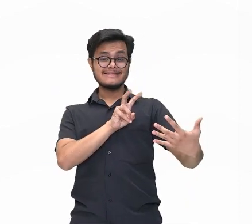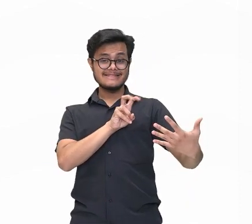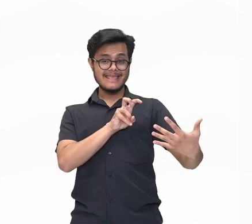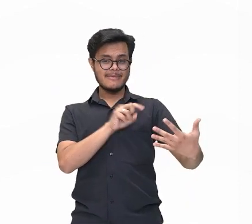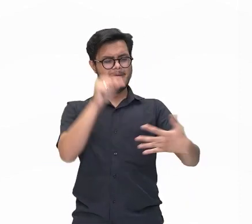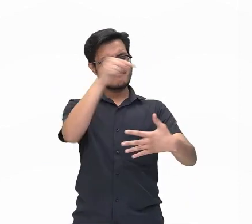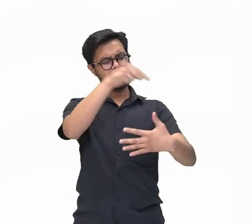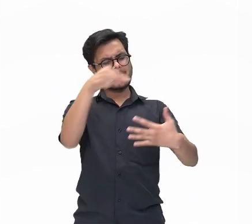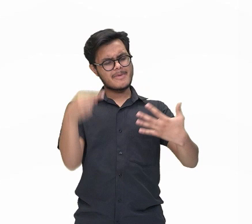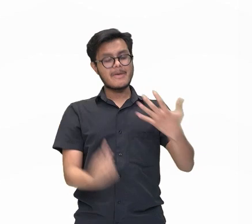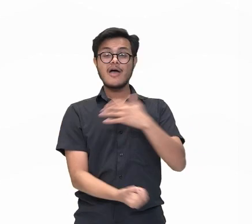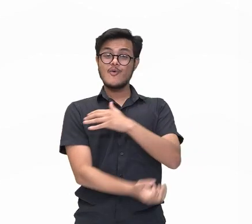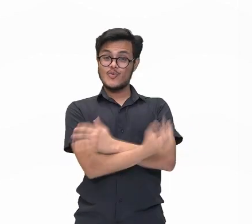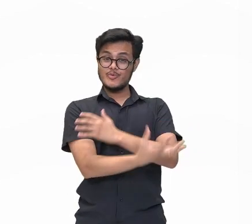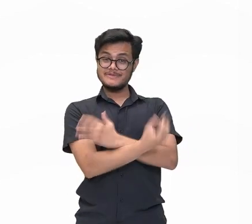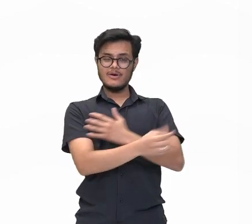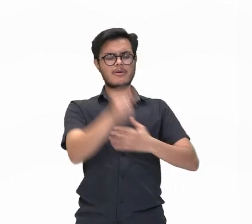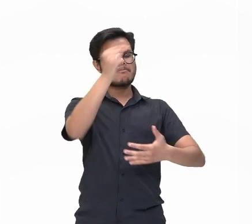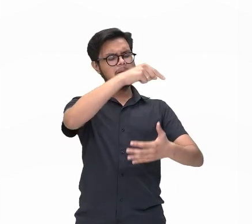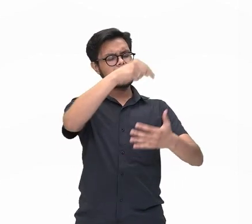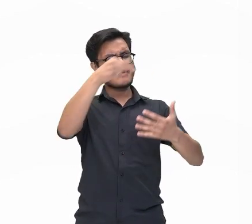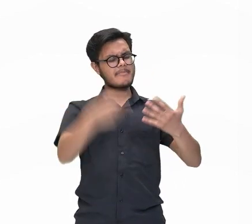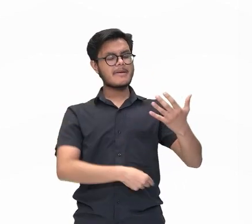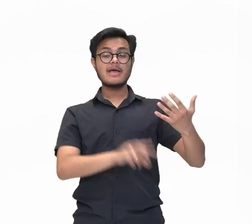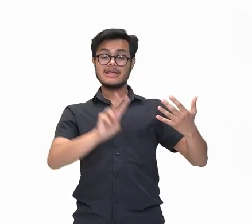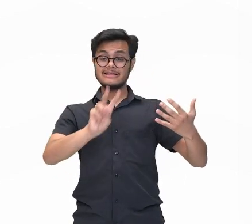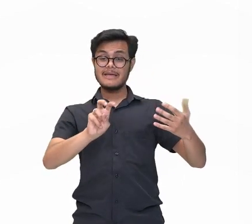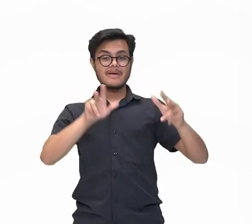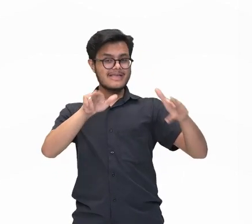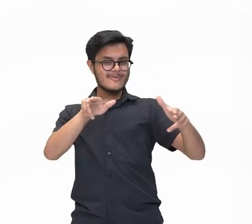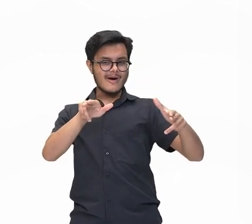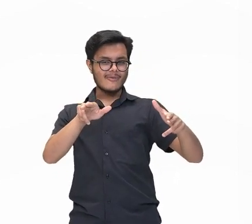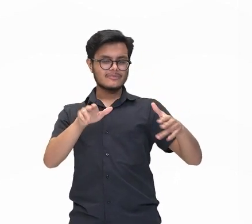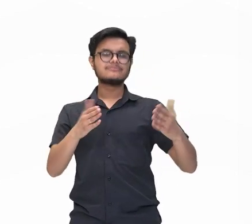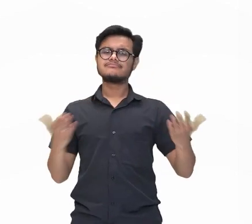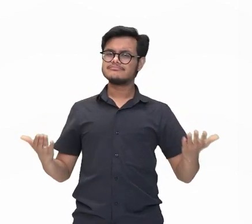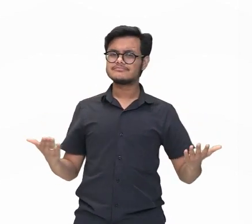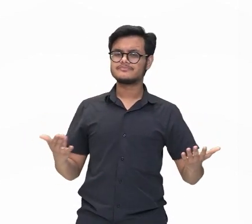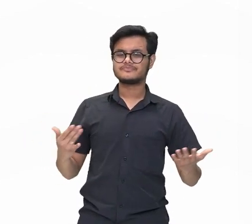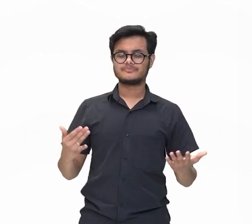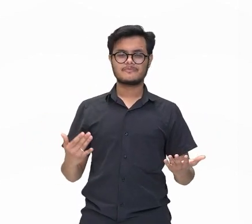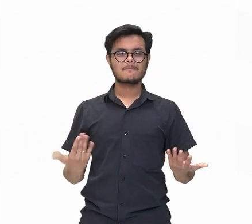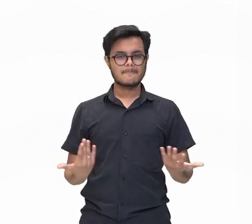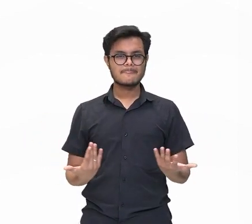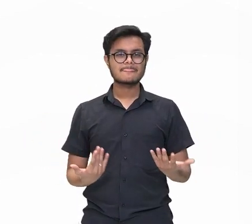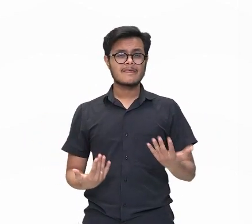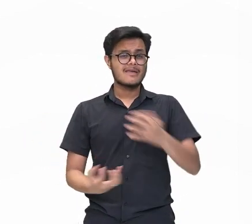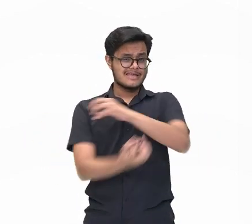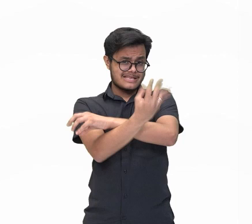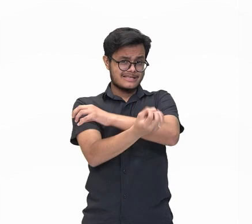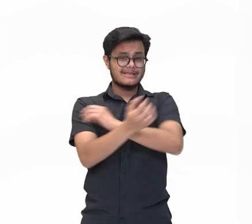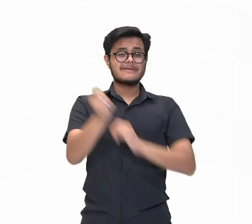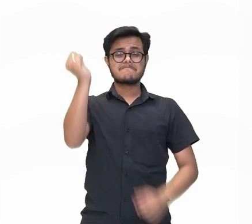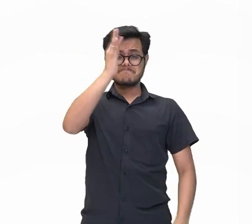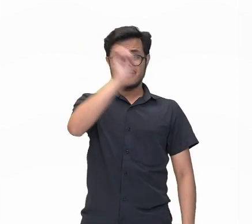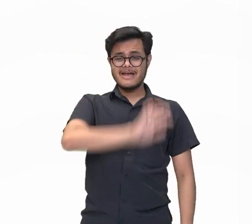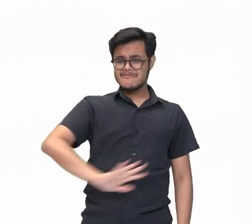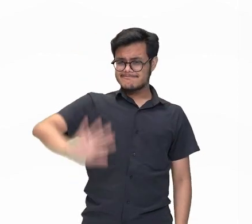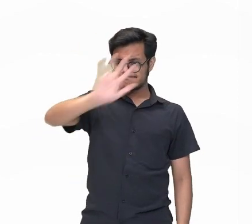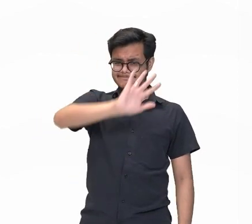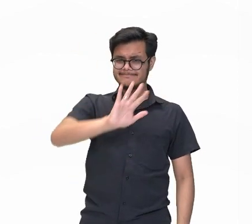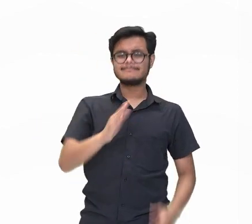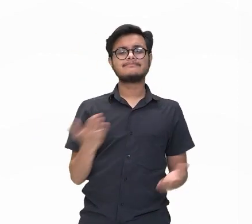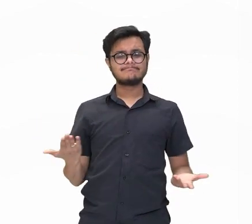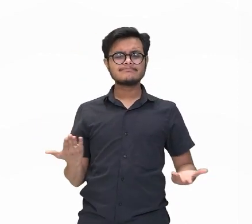meu argumento, ok? Então, olha só, a conclusão de que a corrupção é generalizada no Brasil foi tirada com